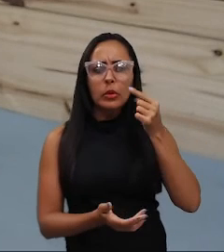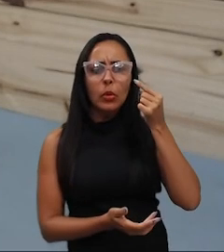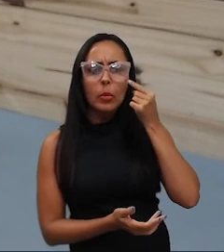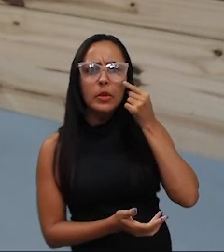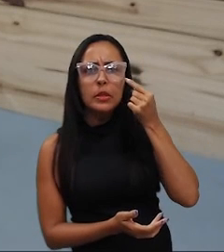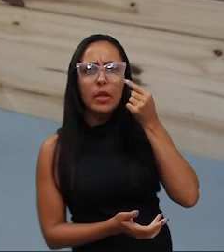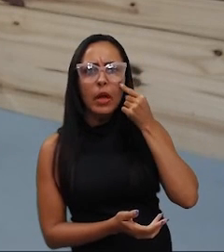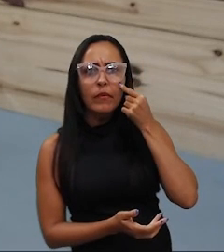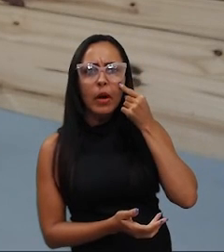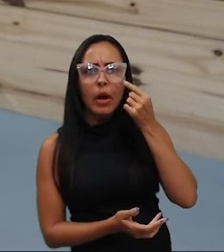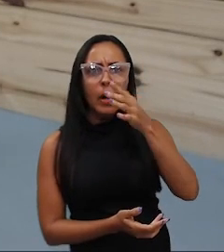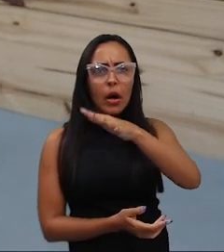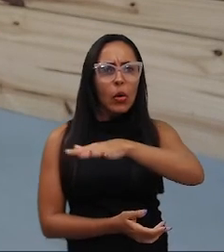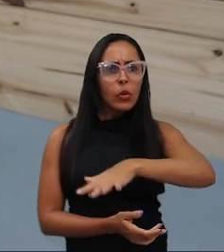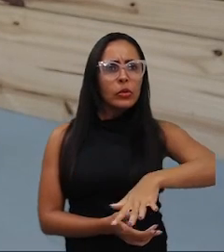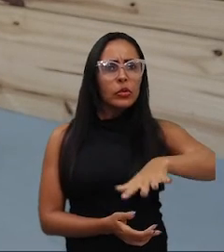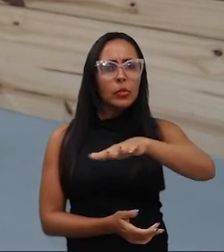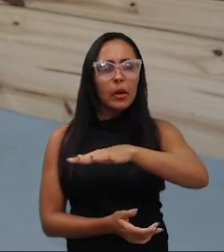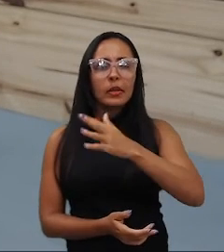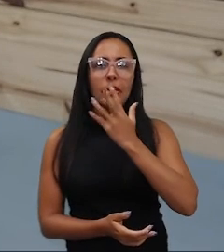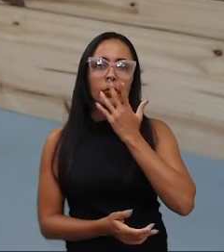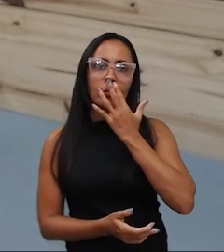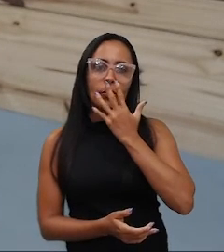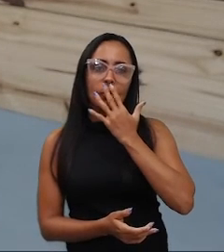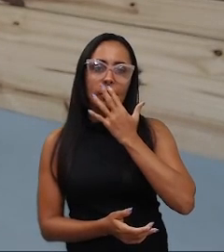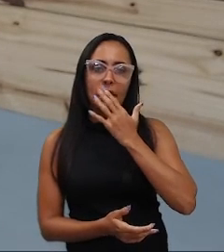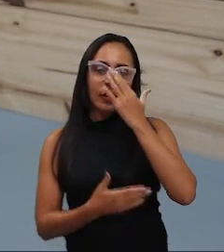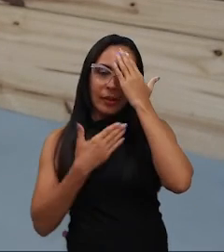os espaços e as coisas. Queria só